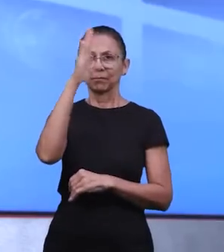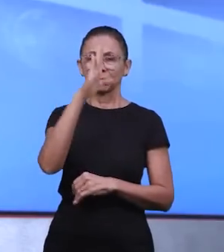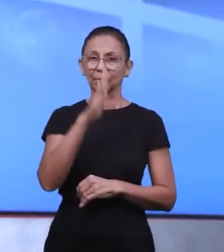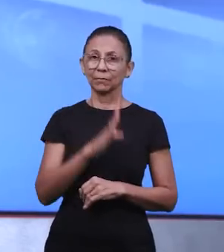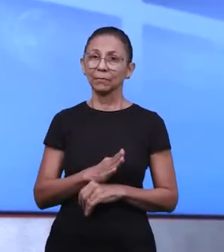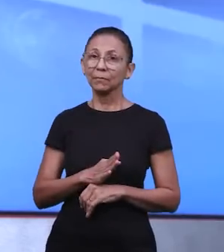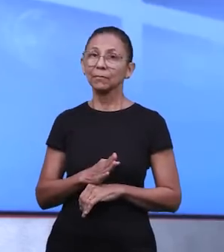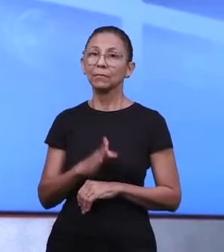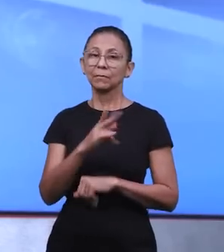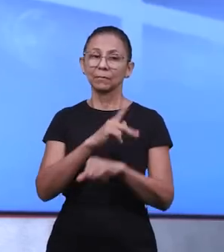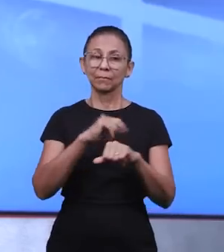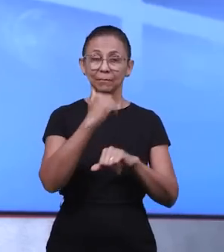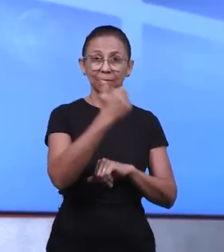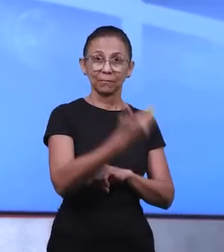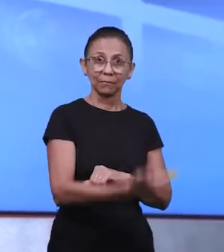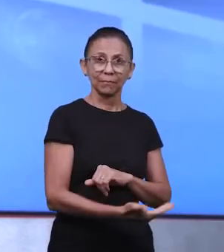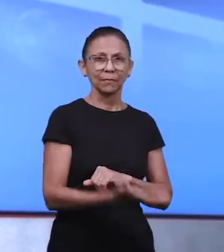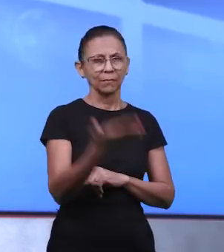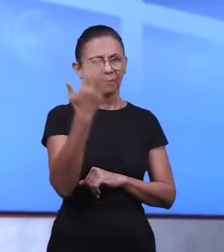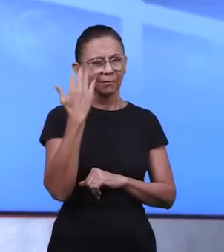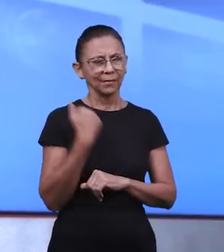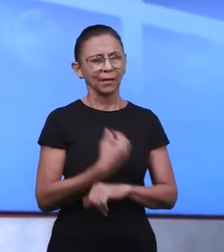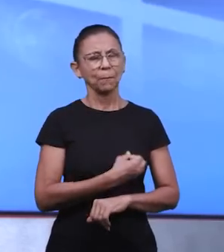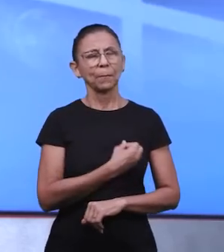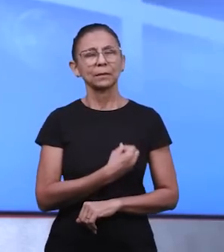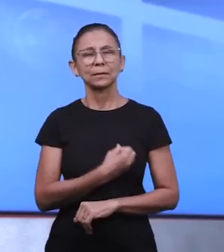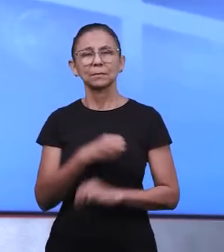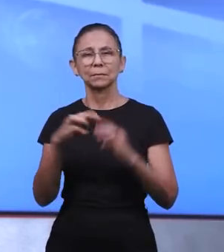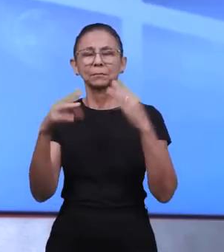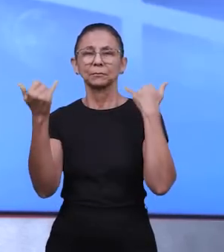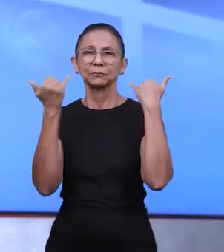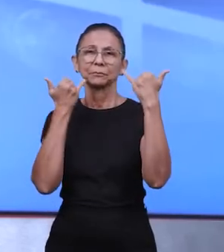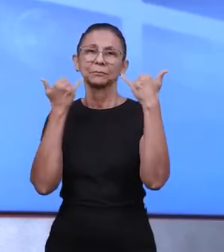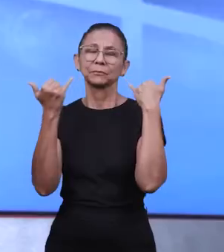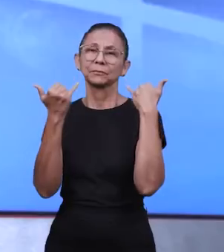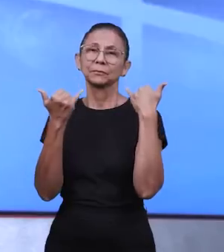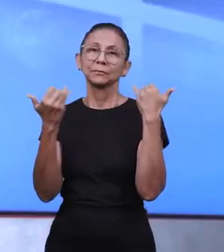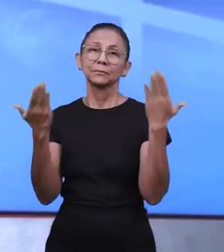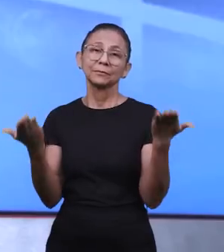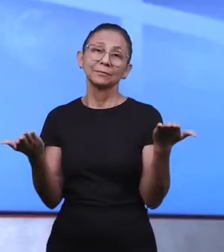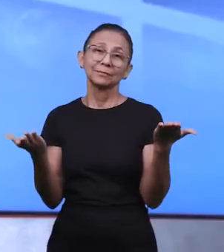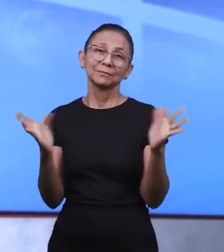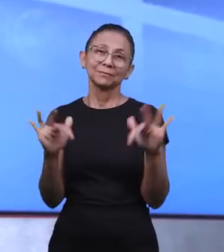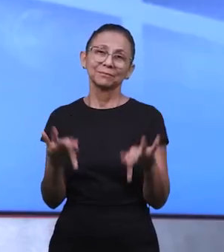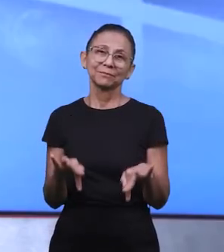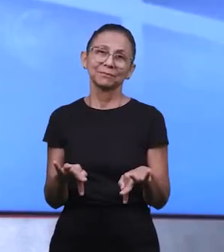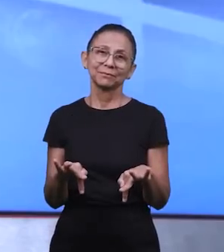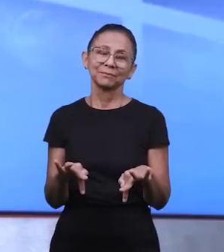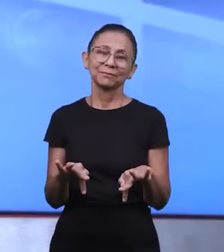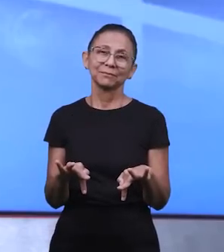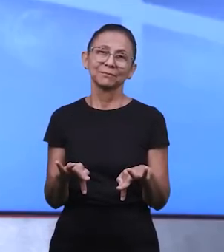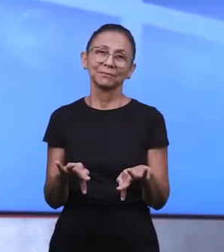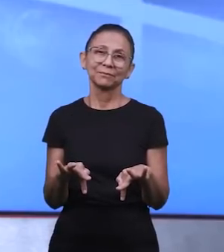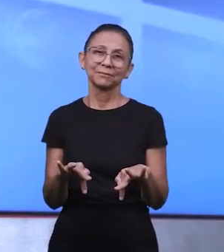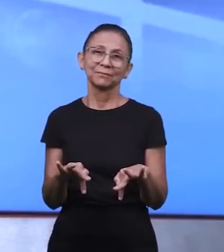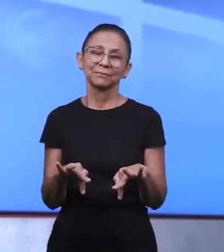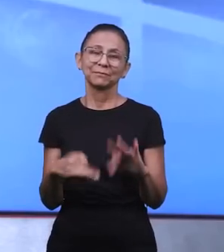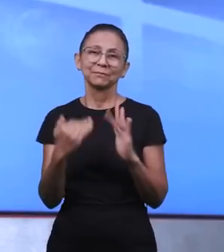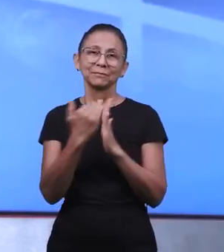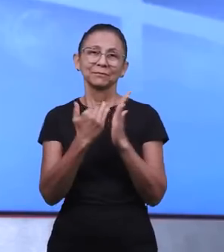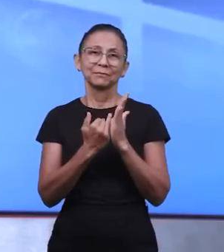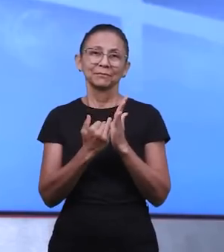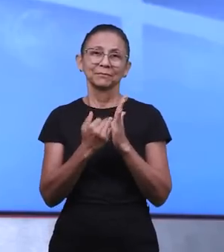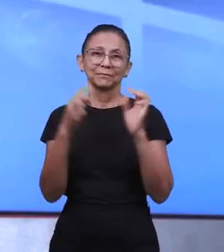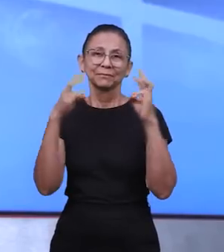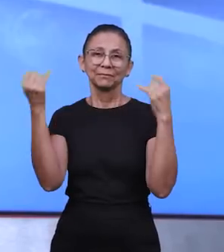no exterior, participe conosco aqui do Manaim News. E nós estamos chegando aqui ao final de mais uma edição do Manaim News. Que Deus